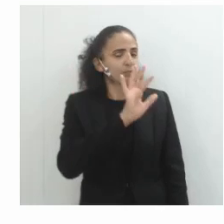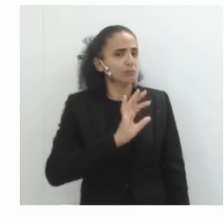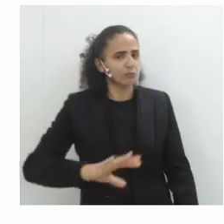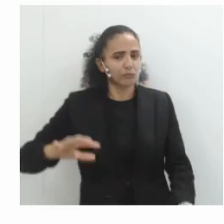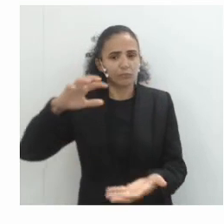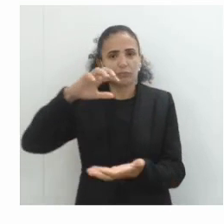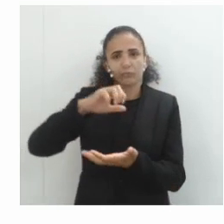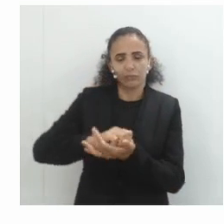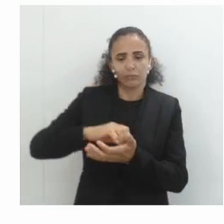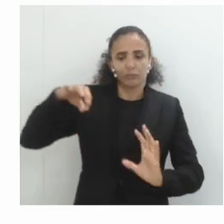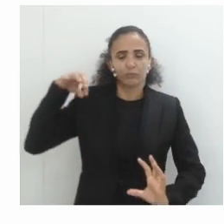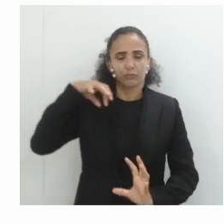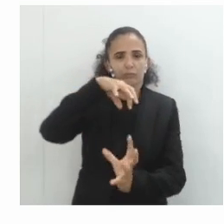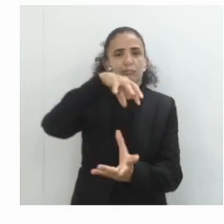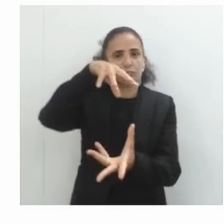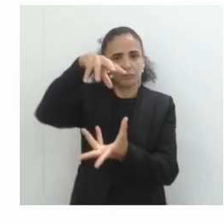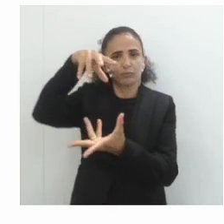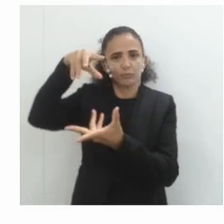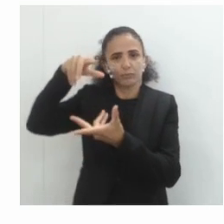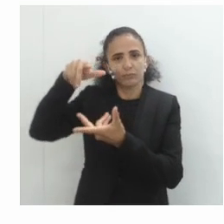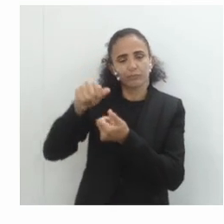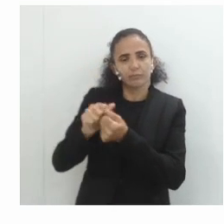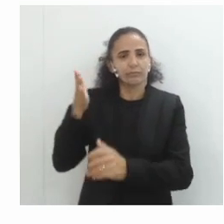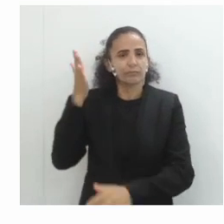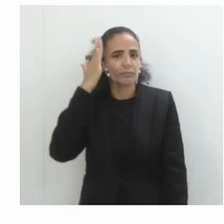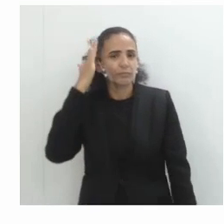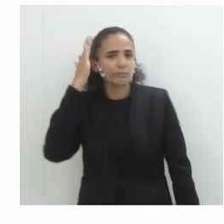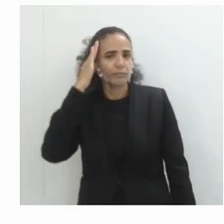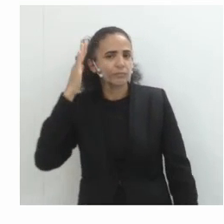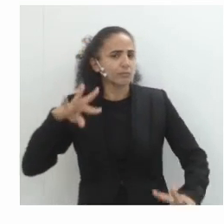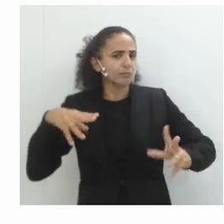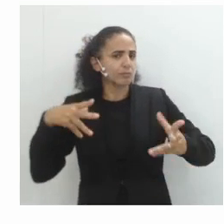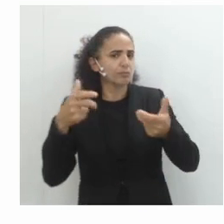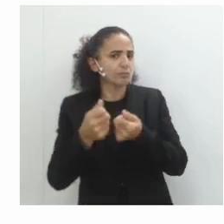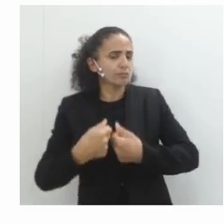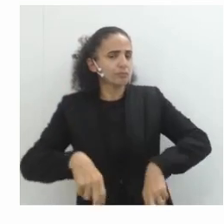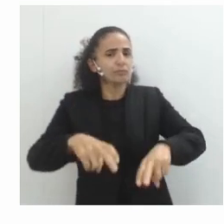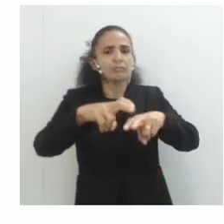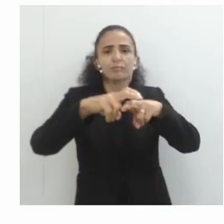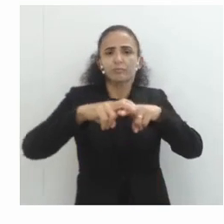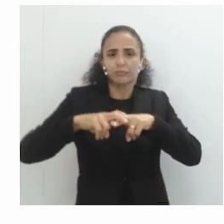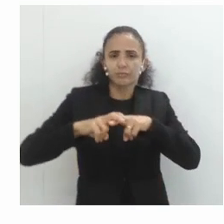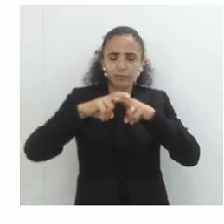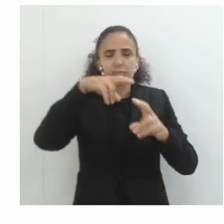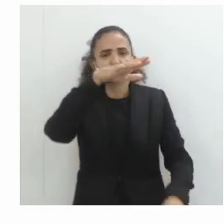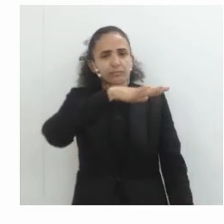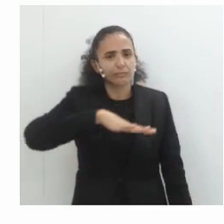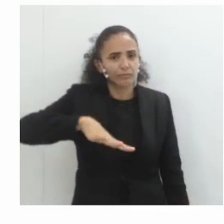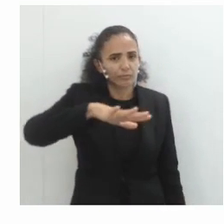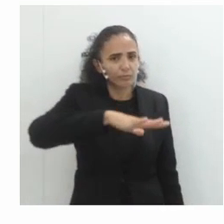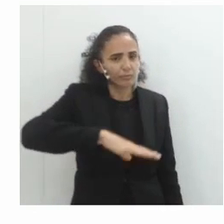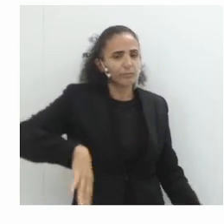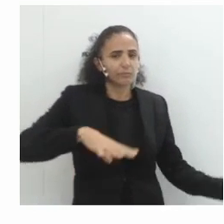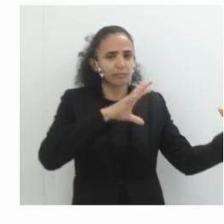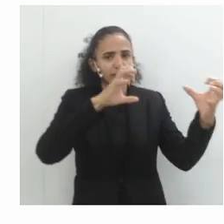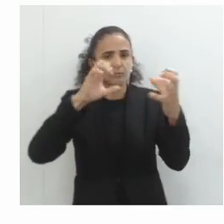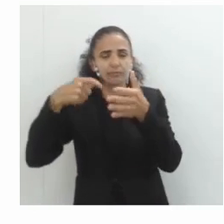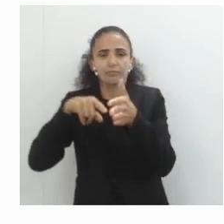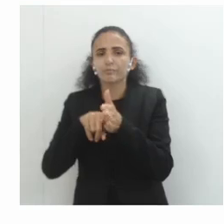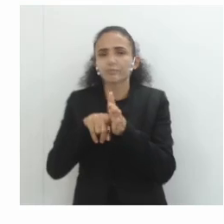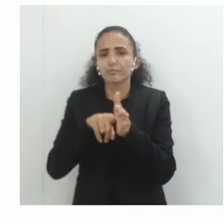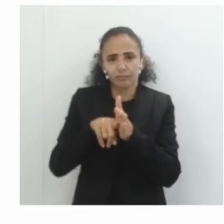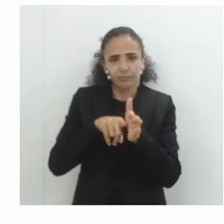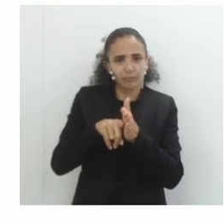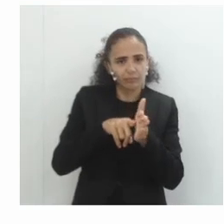importante órgão mundial para compreender essas questões humanitárias e analíticas dessa